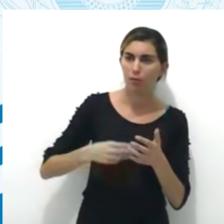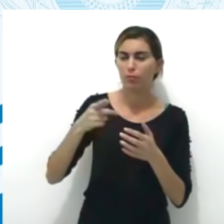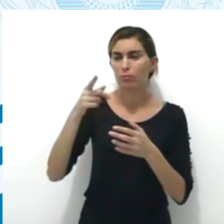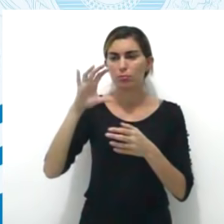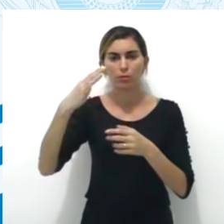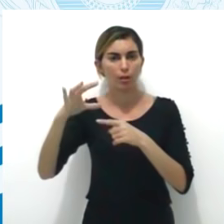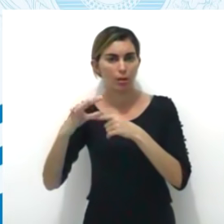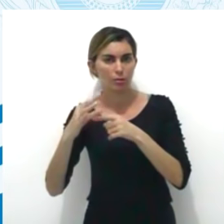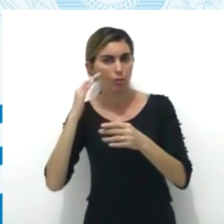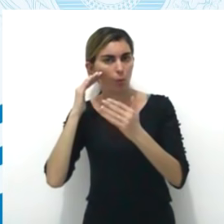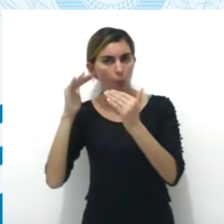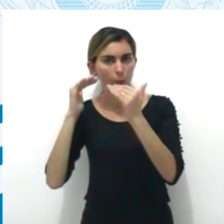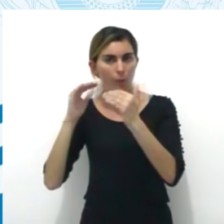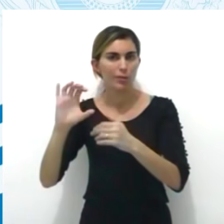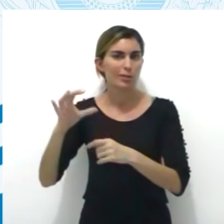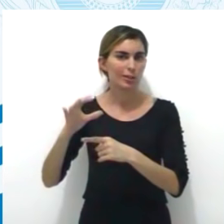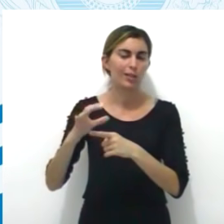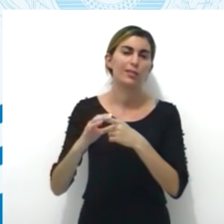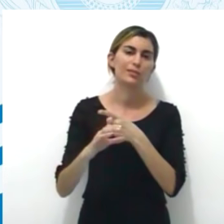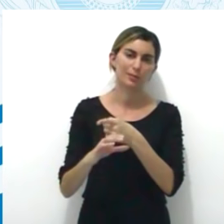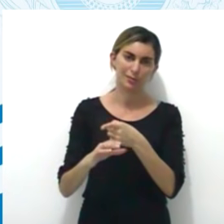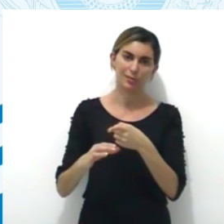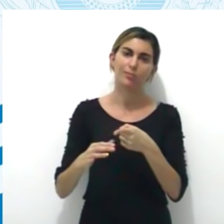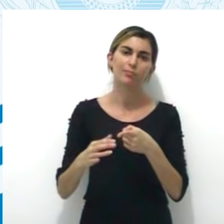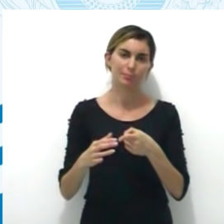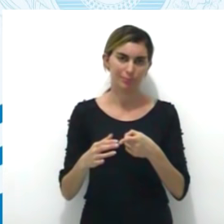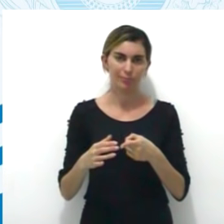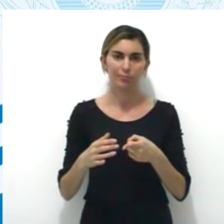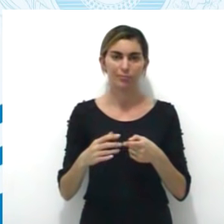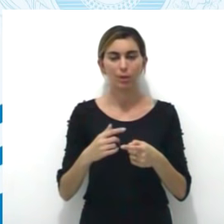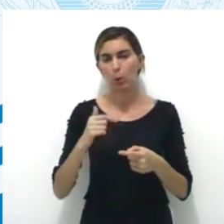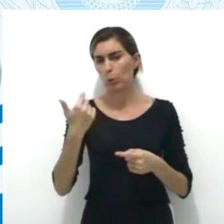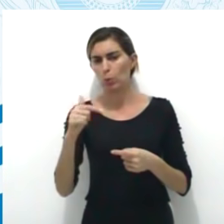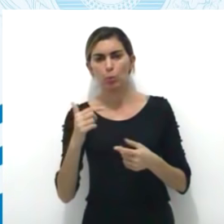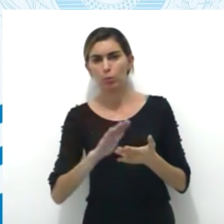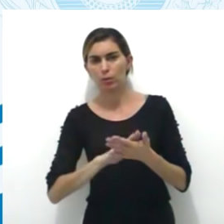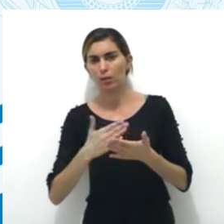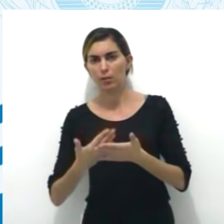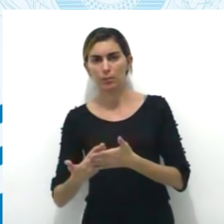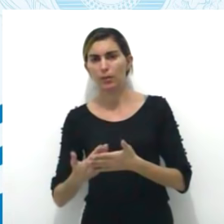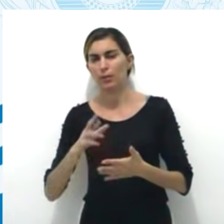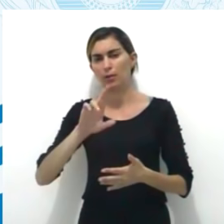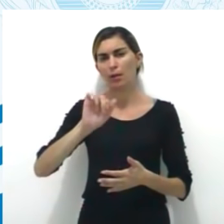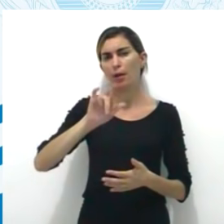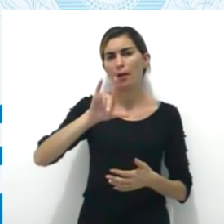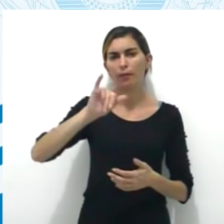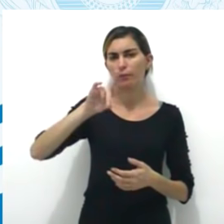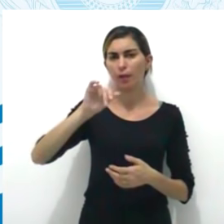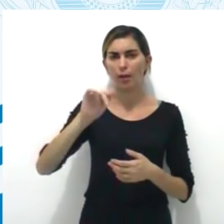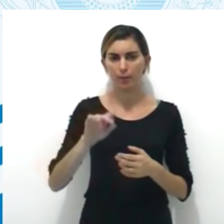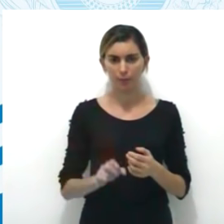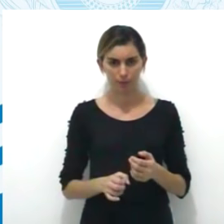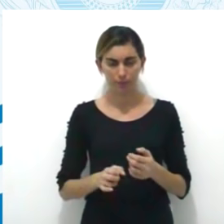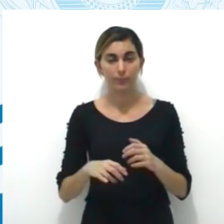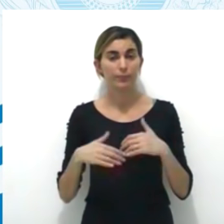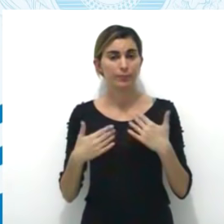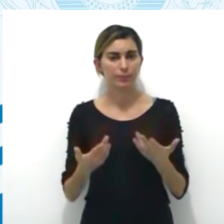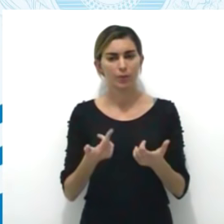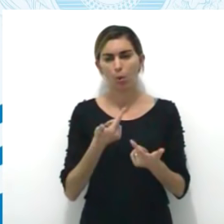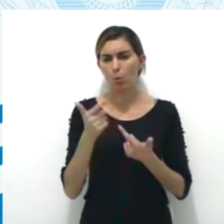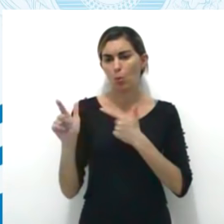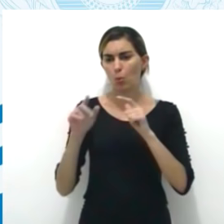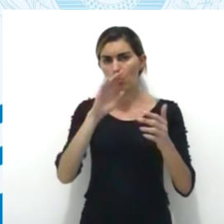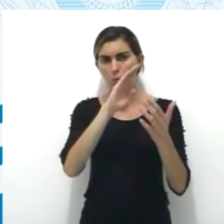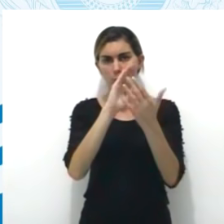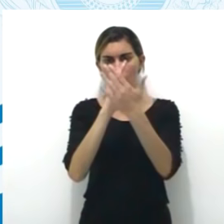métodos científicos e racionais, que não interpretam a realidade por meio do mito